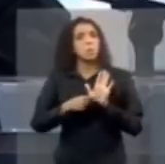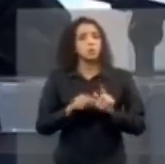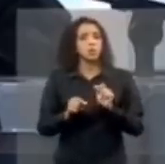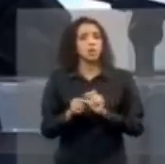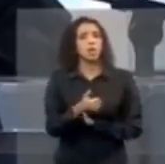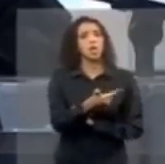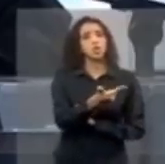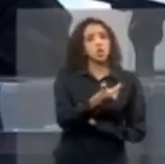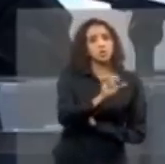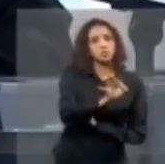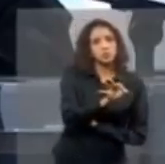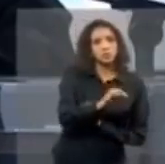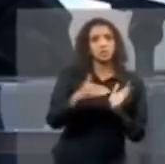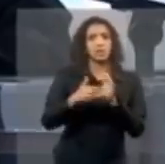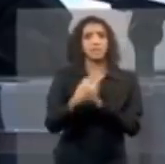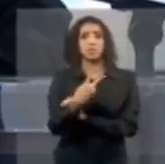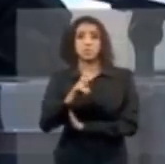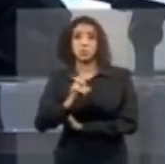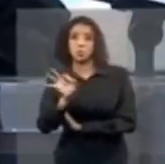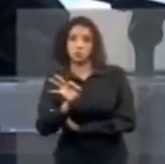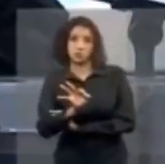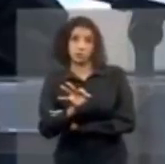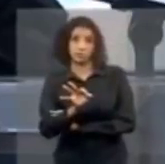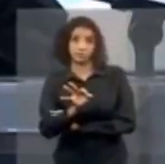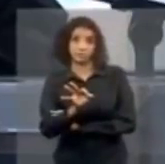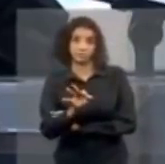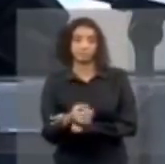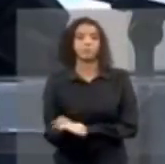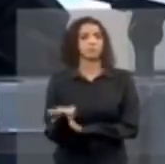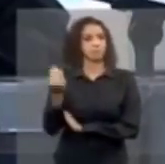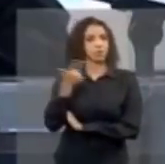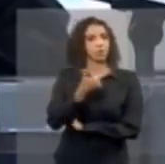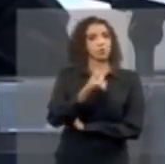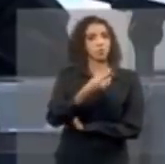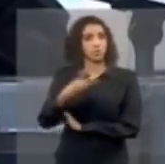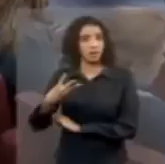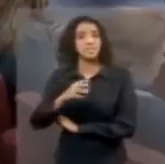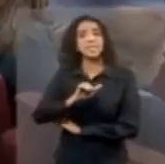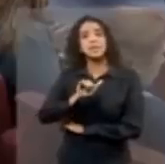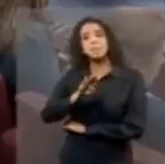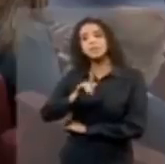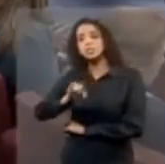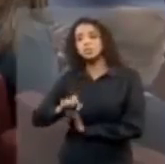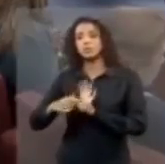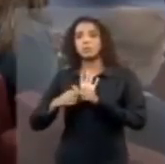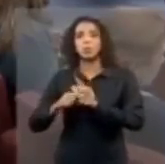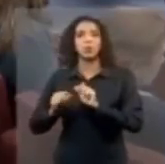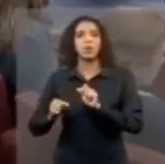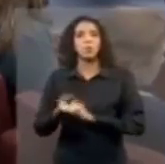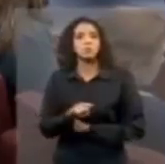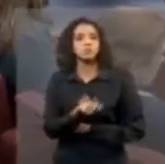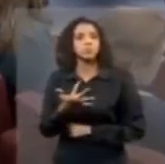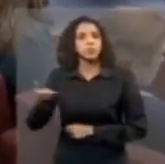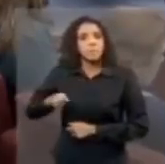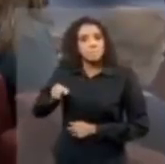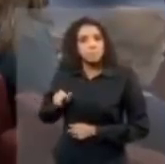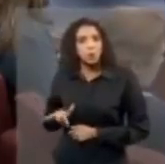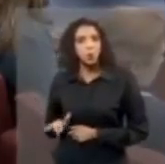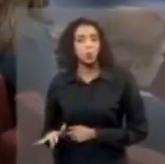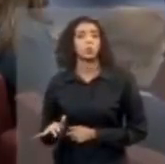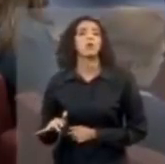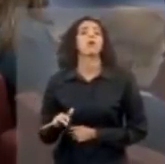valores entre 12% e 25%. Em 2013, o IBGE estimou que o número de abortos